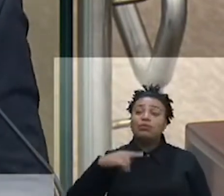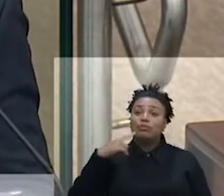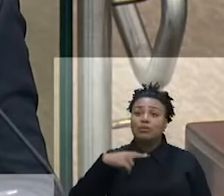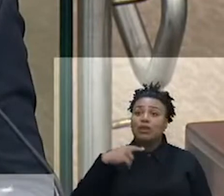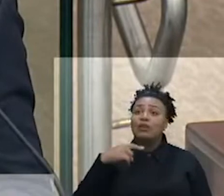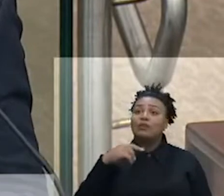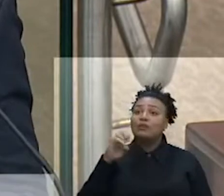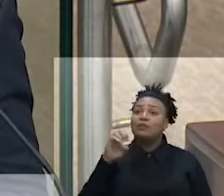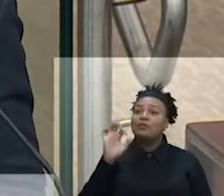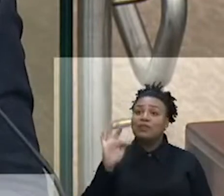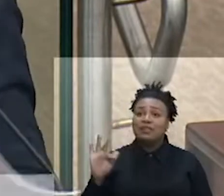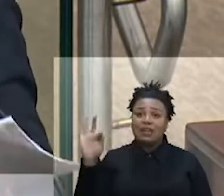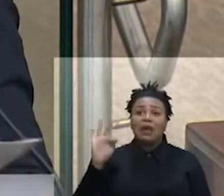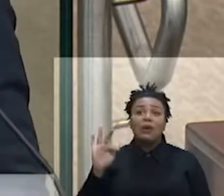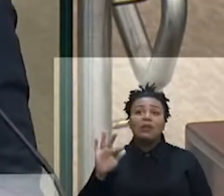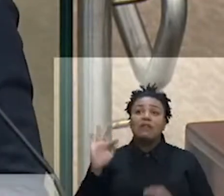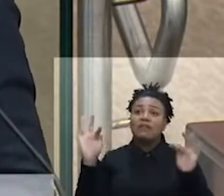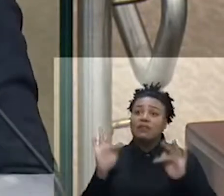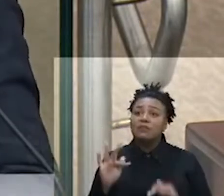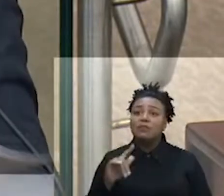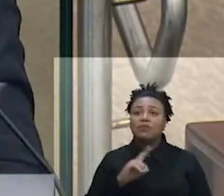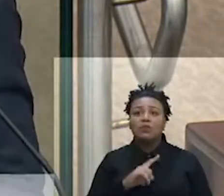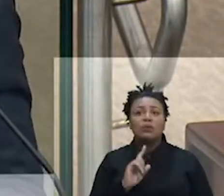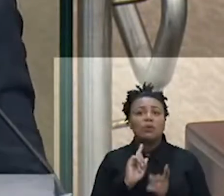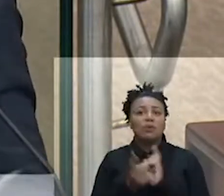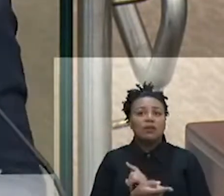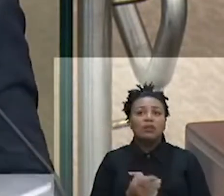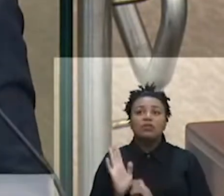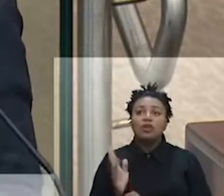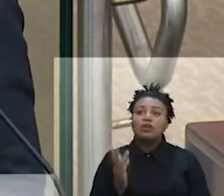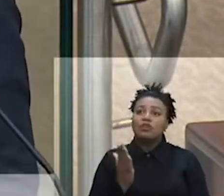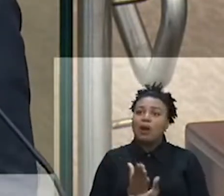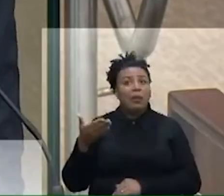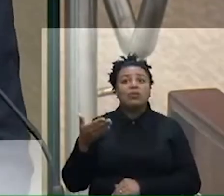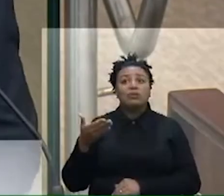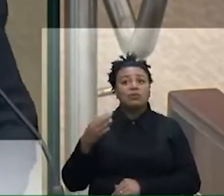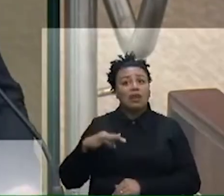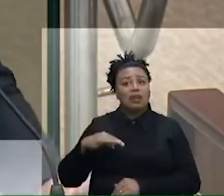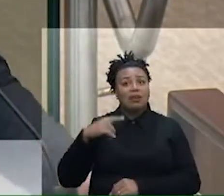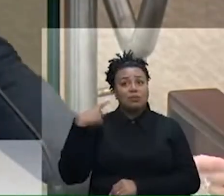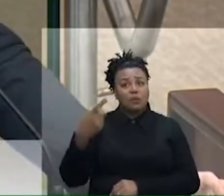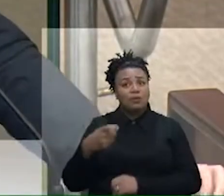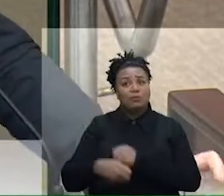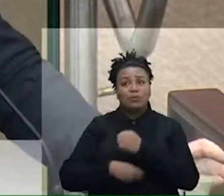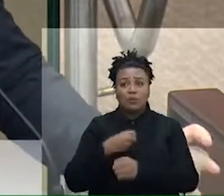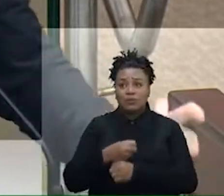federais, que felizmente existe. Caso contrário, provavelmente já teriam aprovado aumento para cá, inclusive.